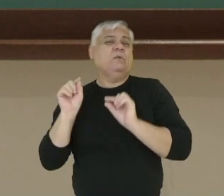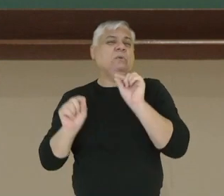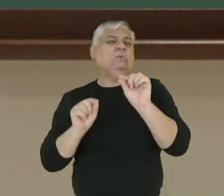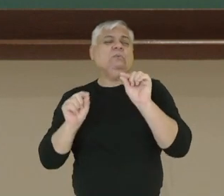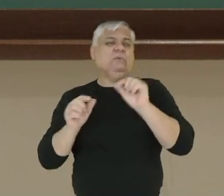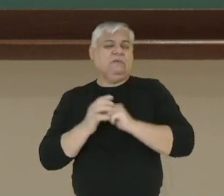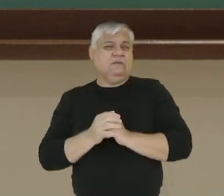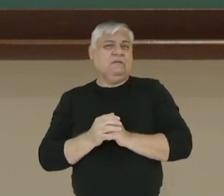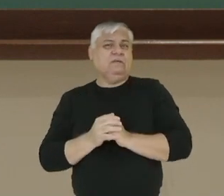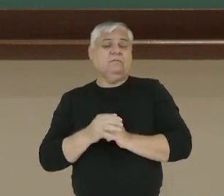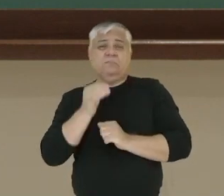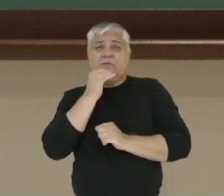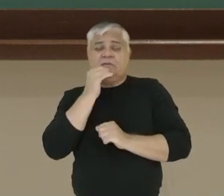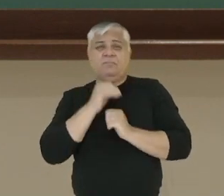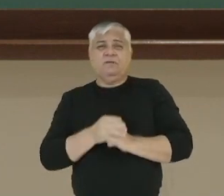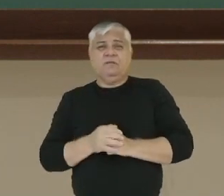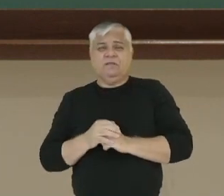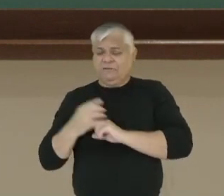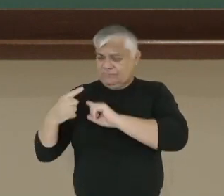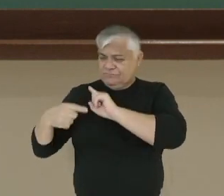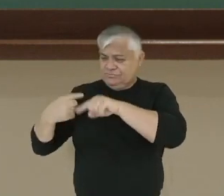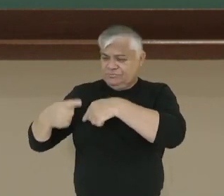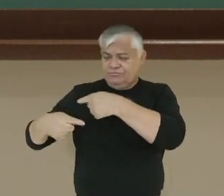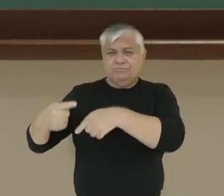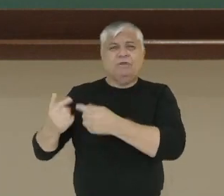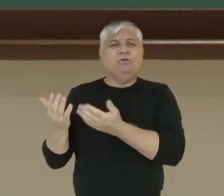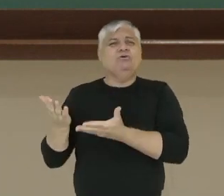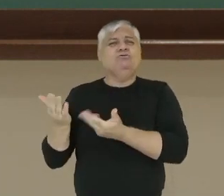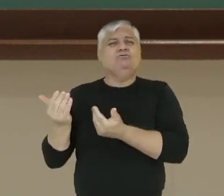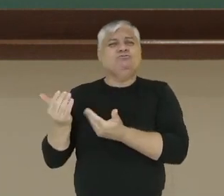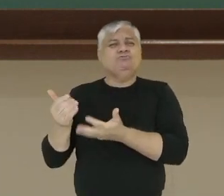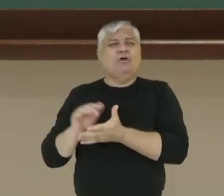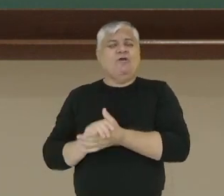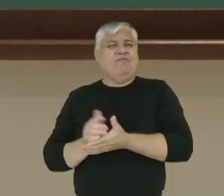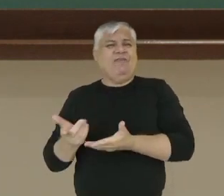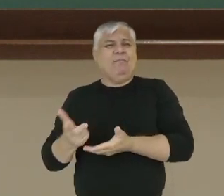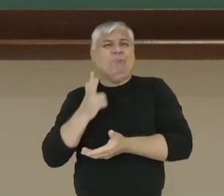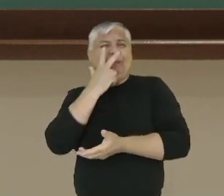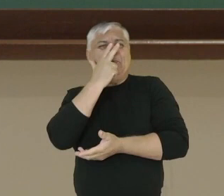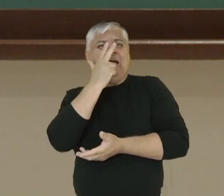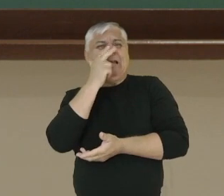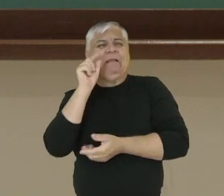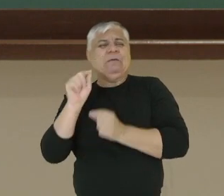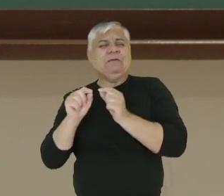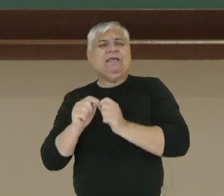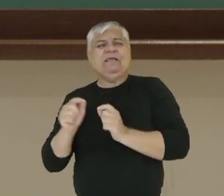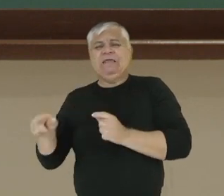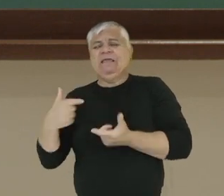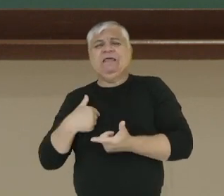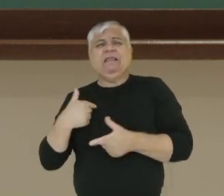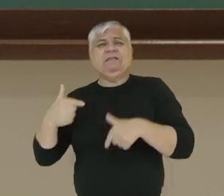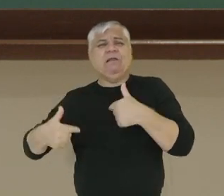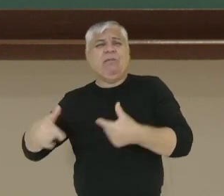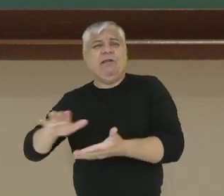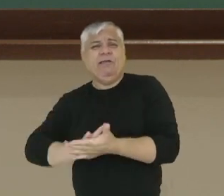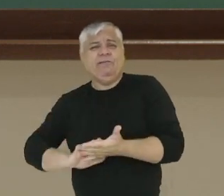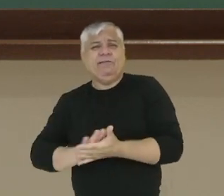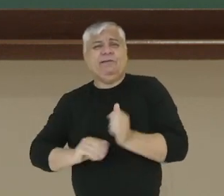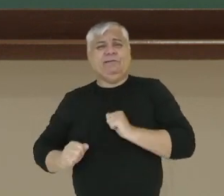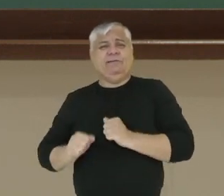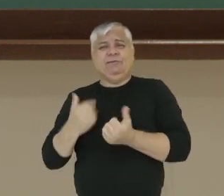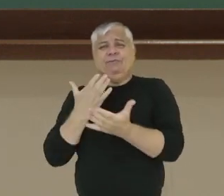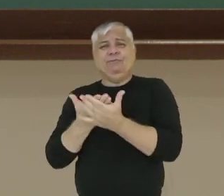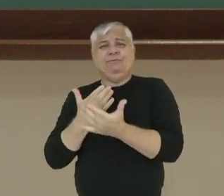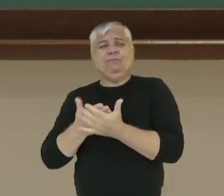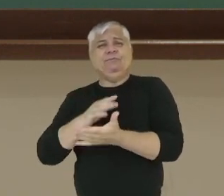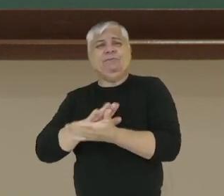a geração neném muito tem sido criticada por ser um grupo de pessoas que nem trabalha nem estuda, como